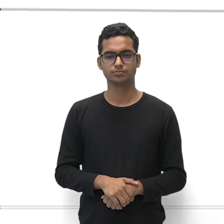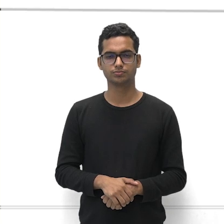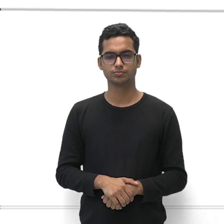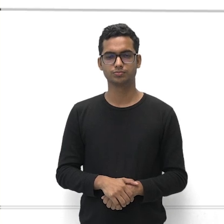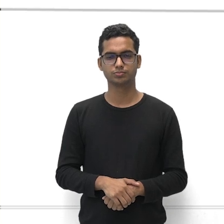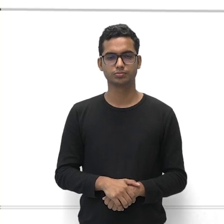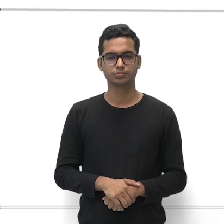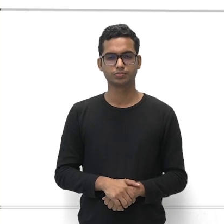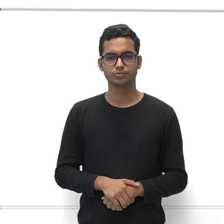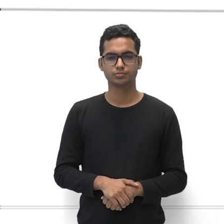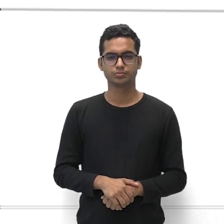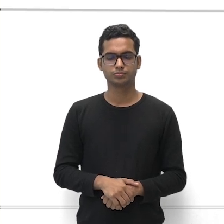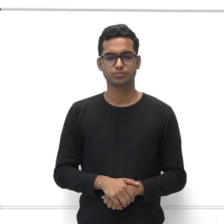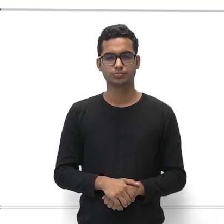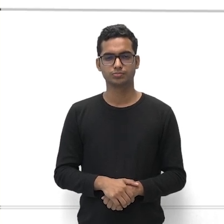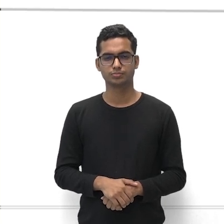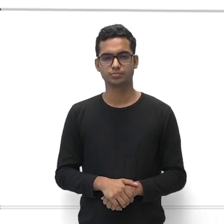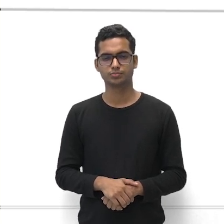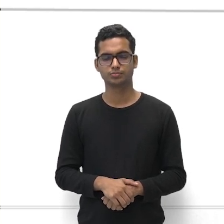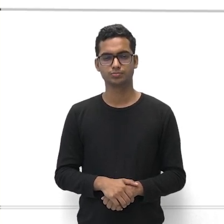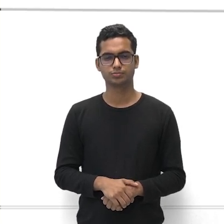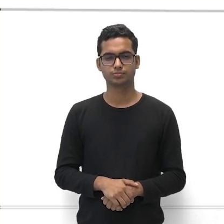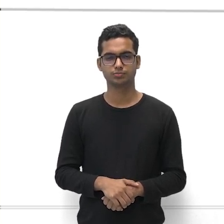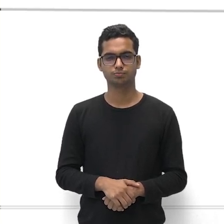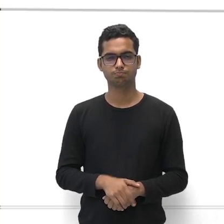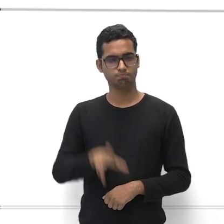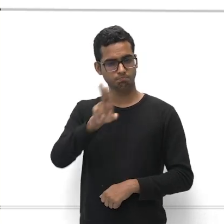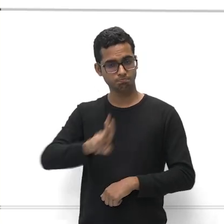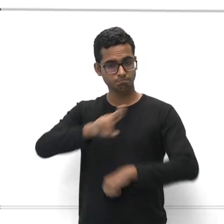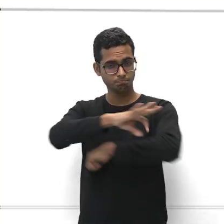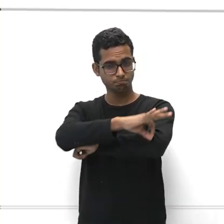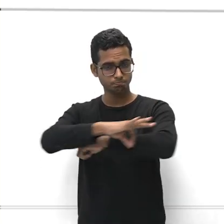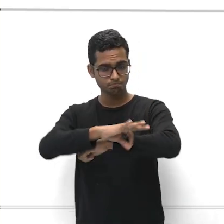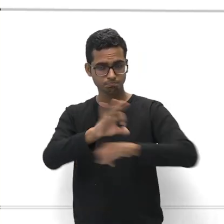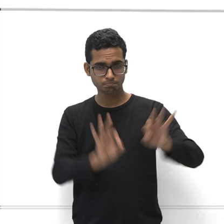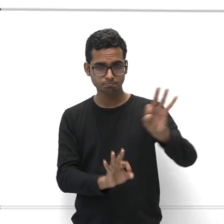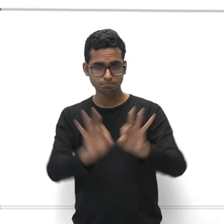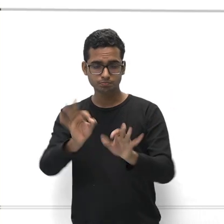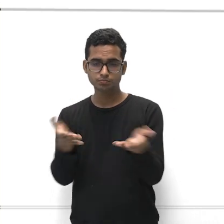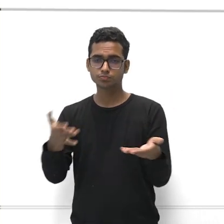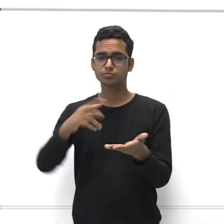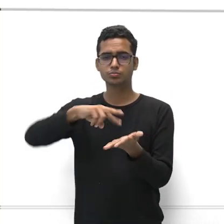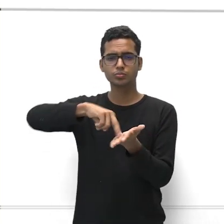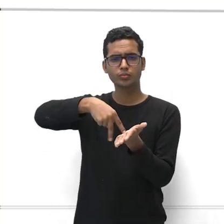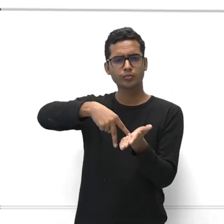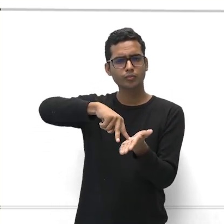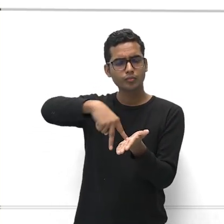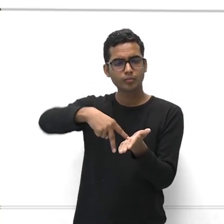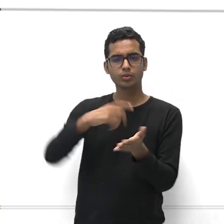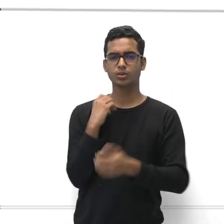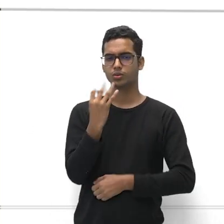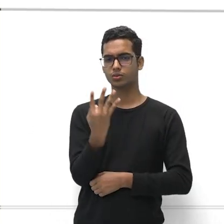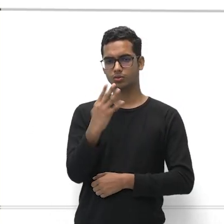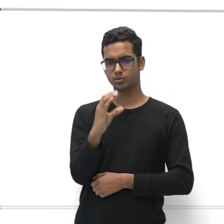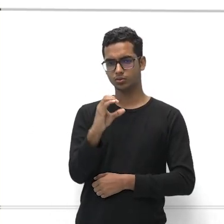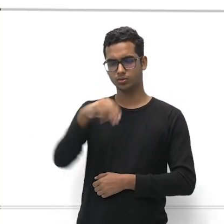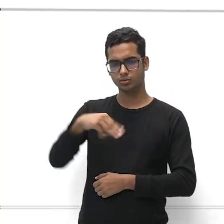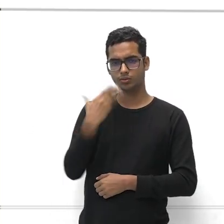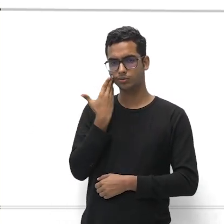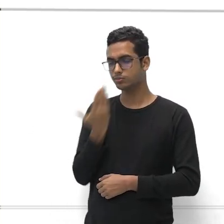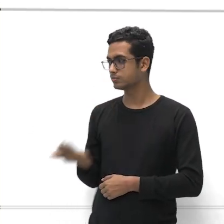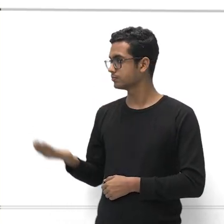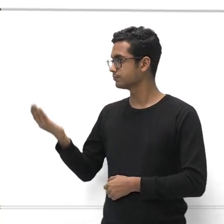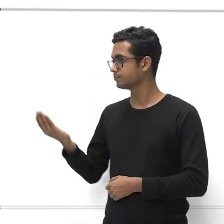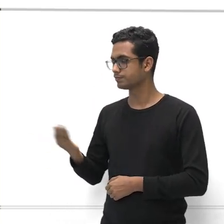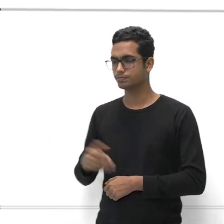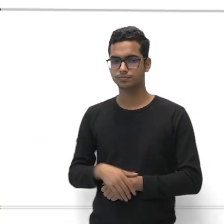junto com a régua, e vamos abrir aqui o compasso com um comprimento de 4 centímetros. Então, ó,